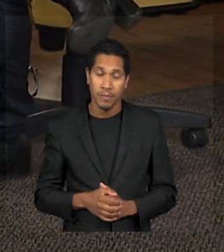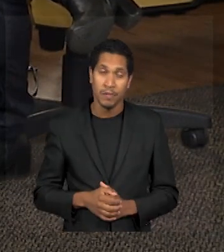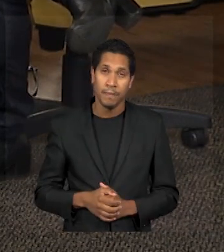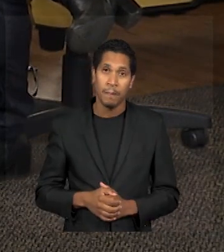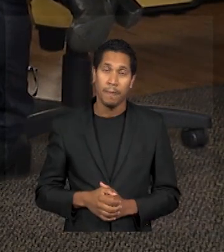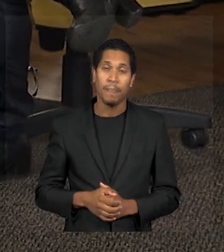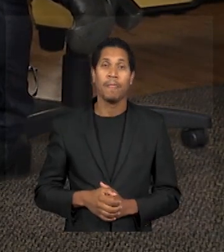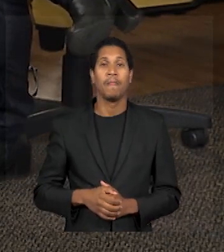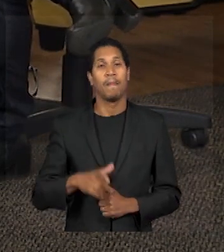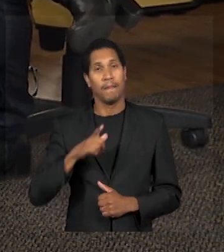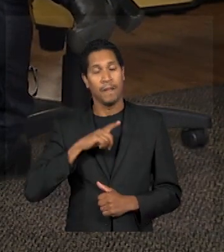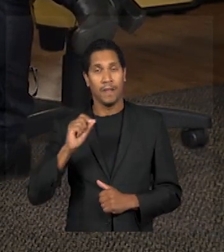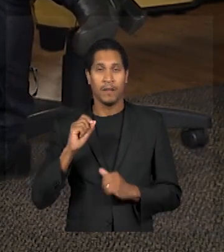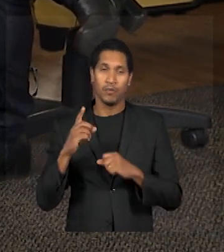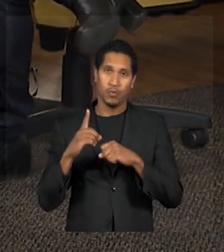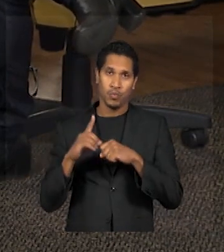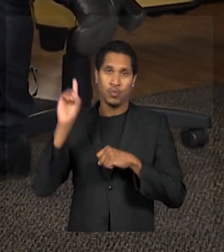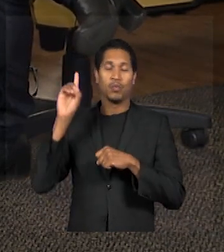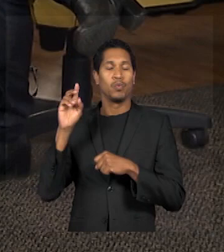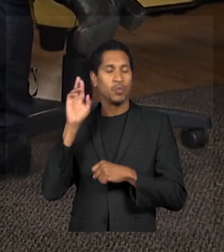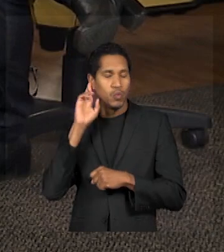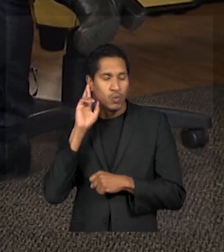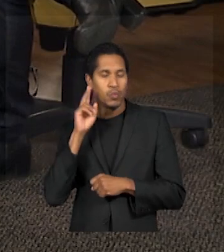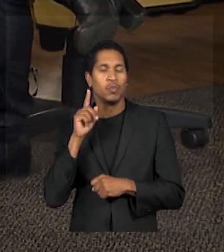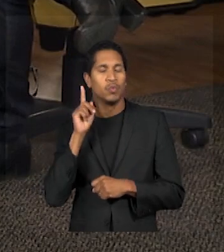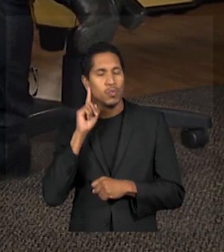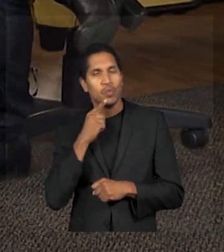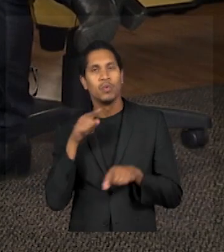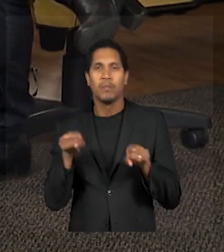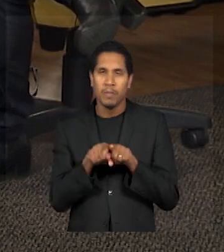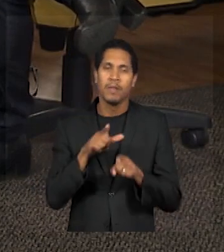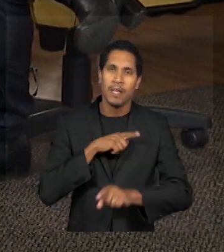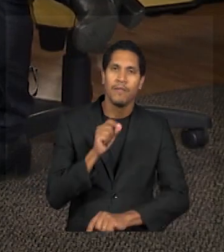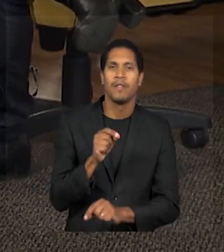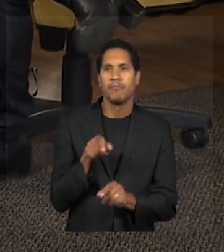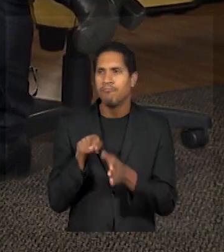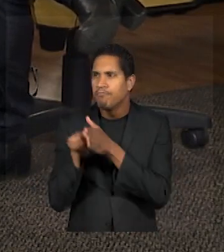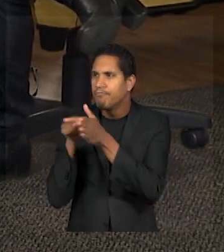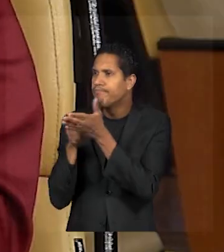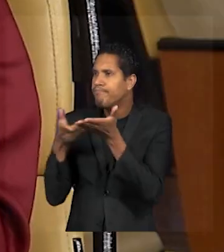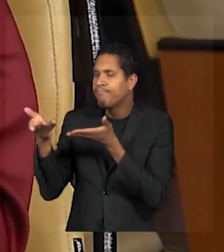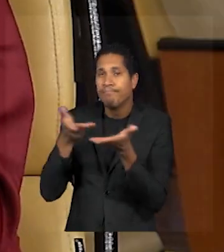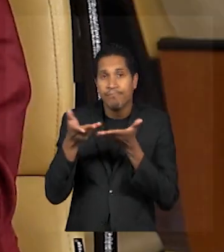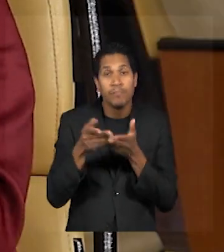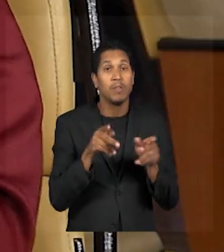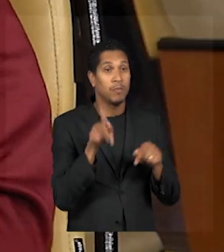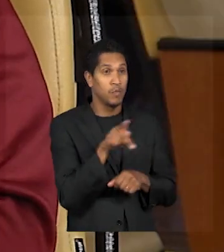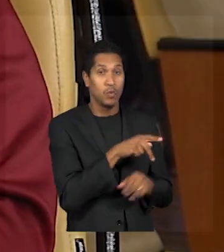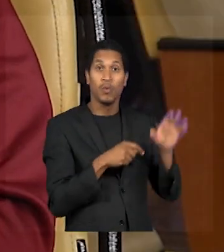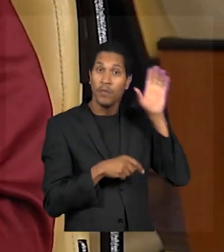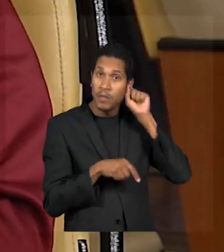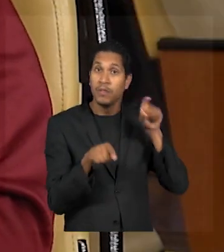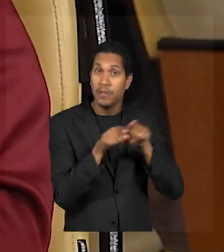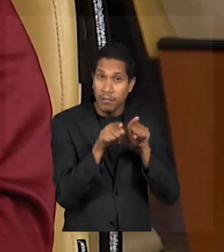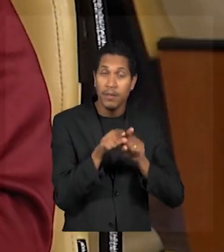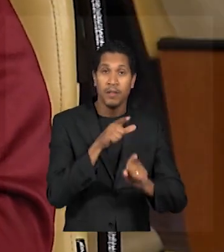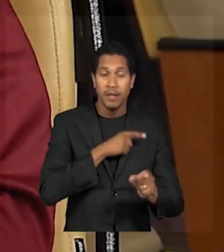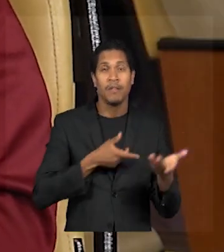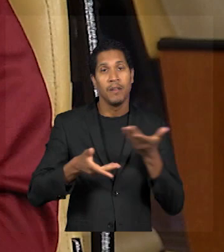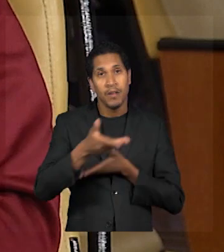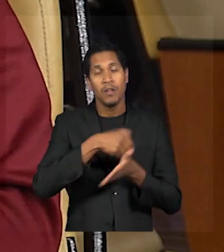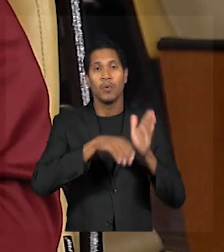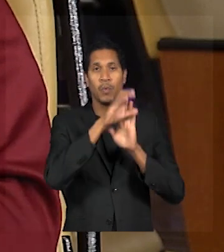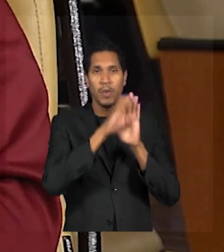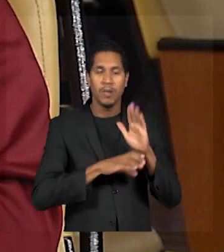os doutores surdos foram consultados e os professores ouvintes também na elaboração desse currículo